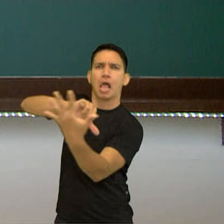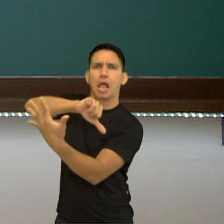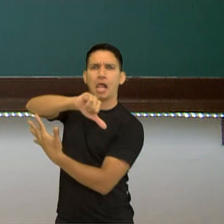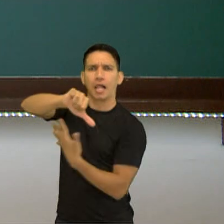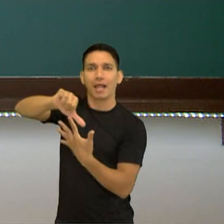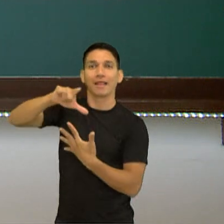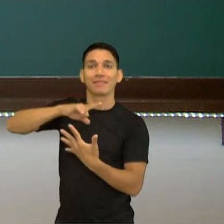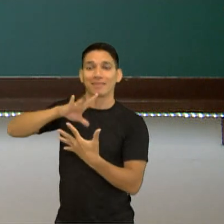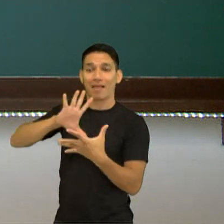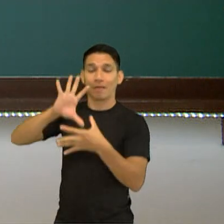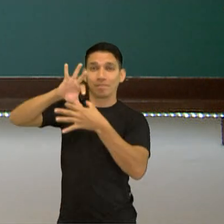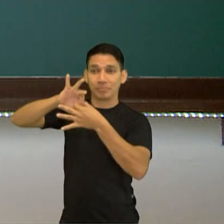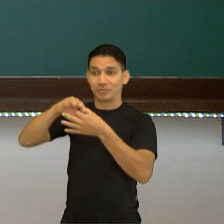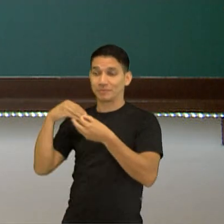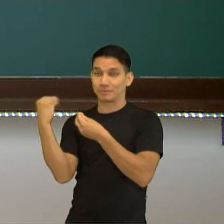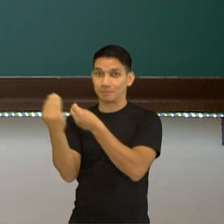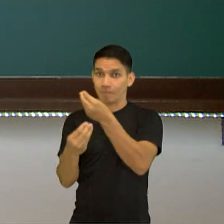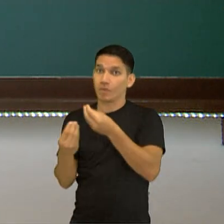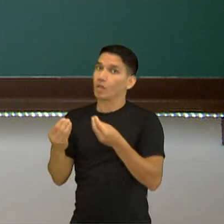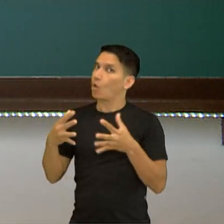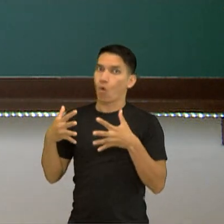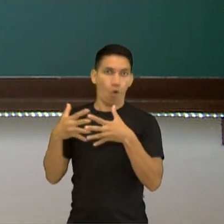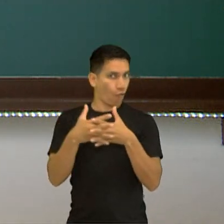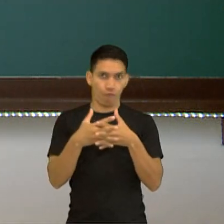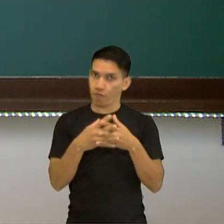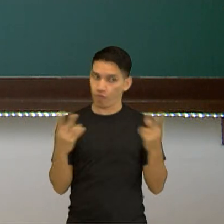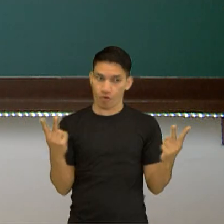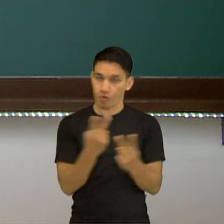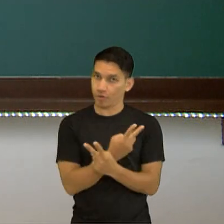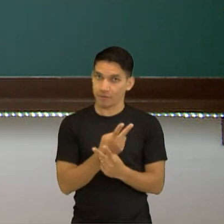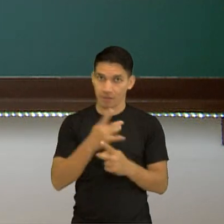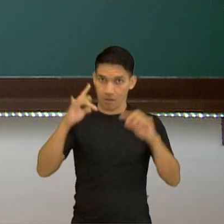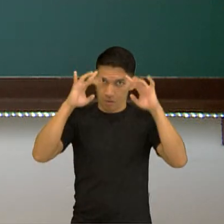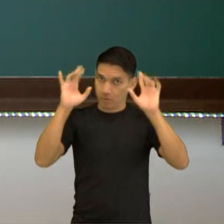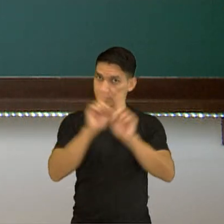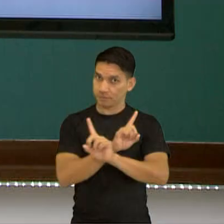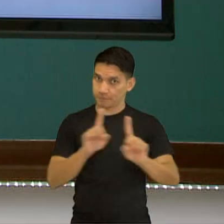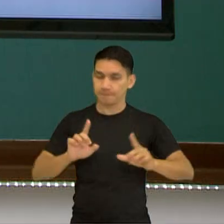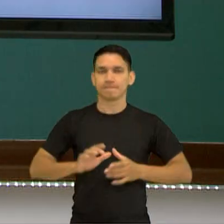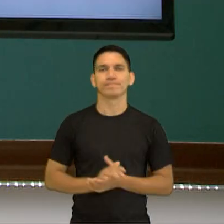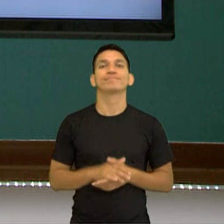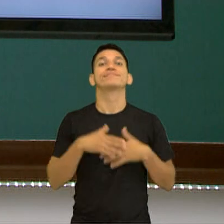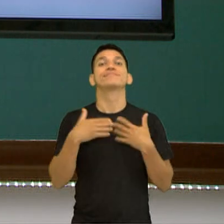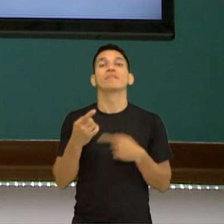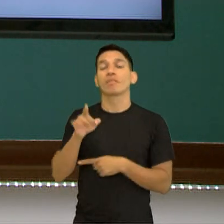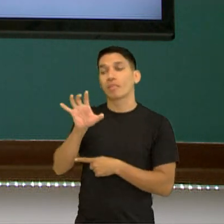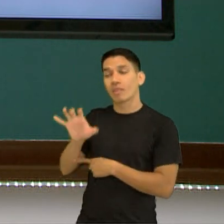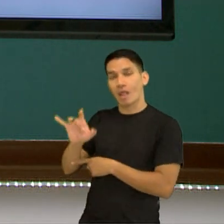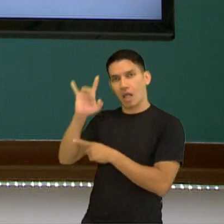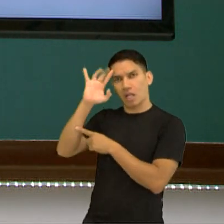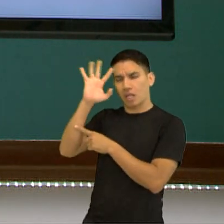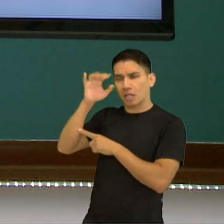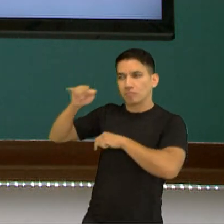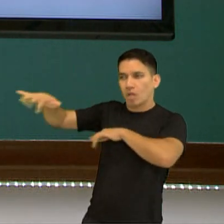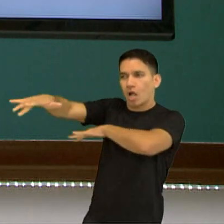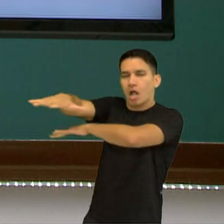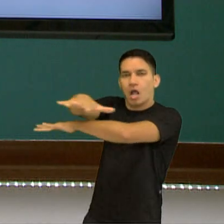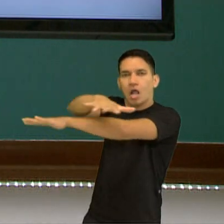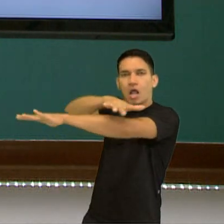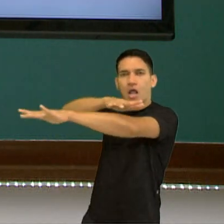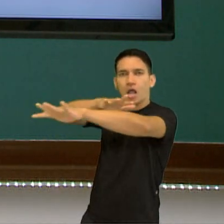sistema solar. Então não confunda isso. E essa teoria da nebulosa solar, ela afirma que há